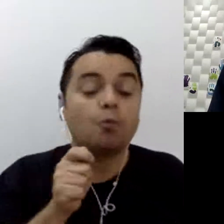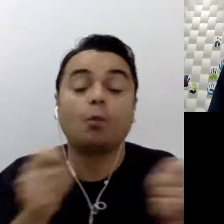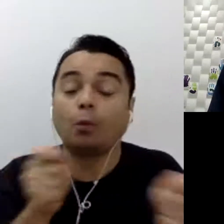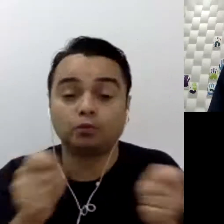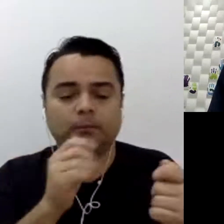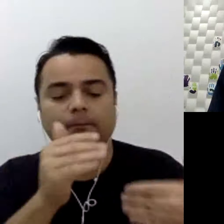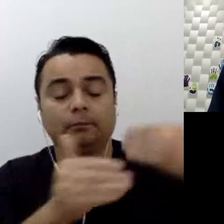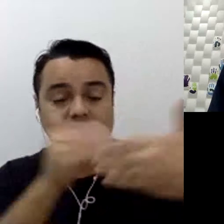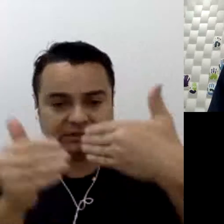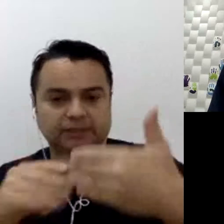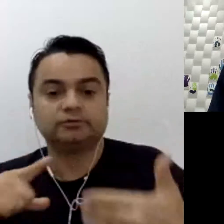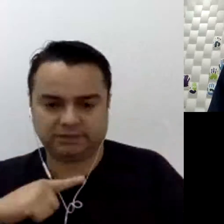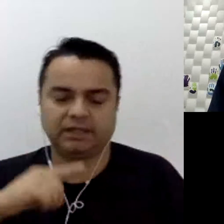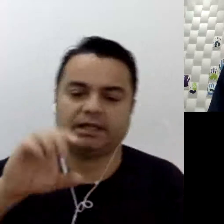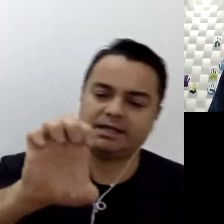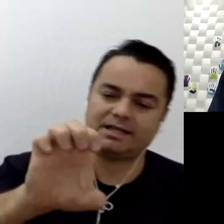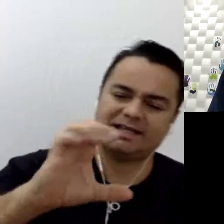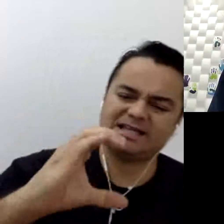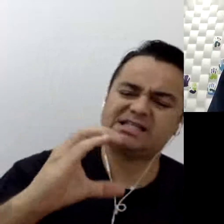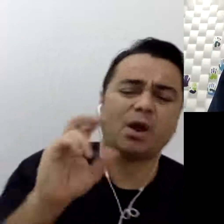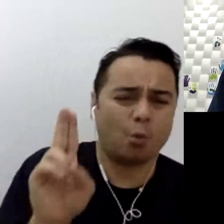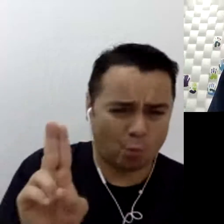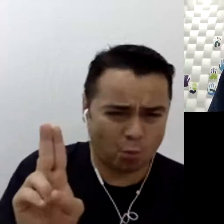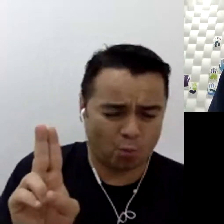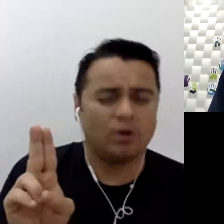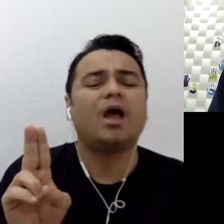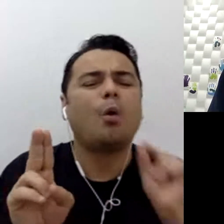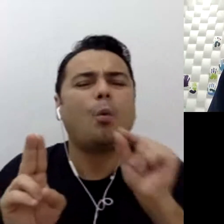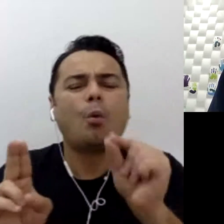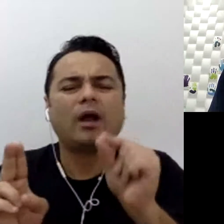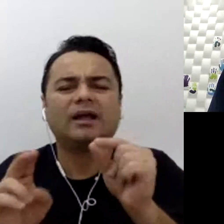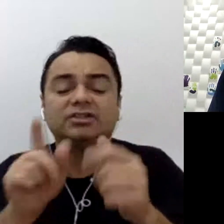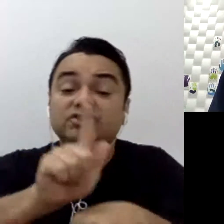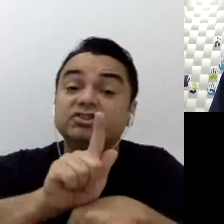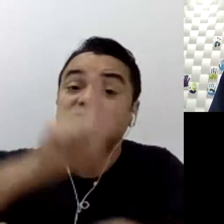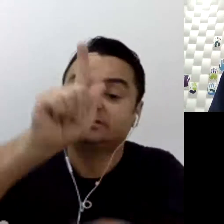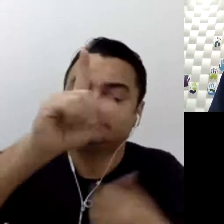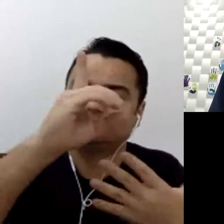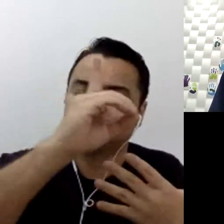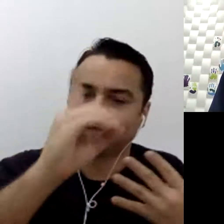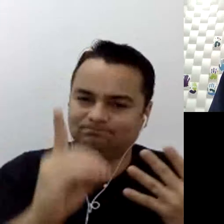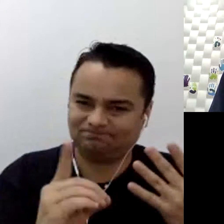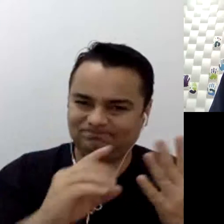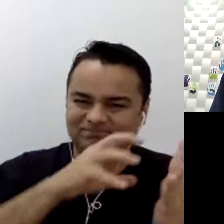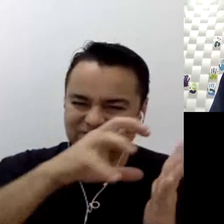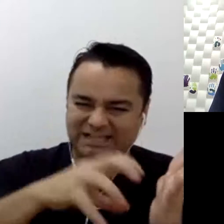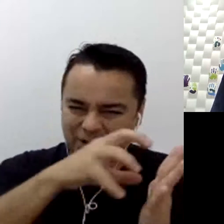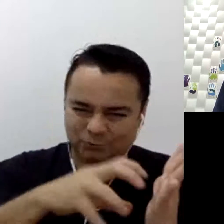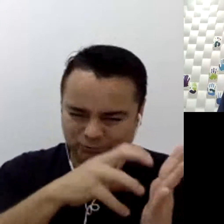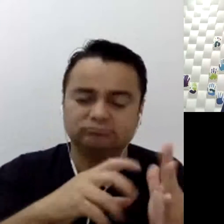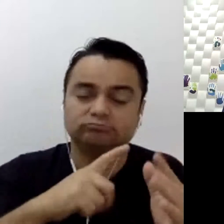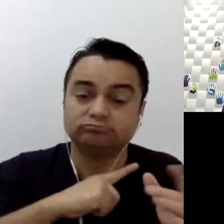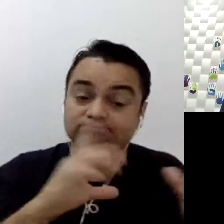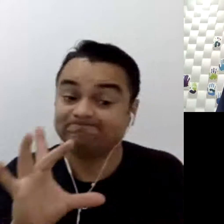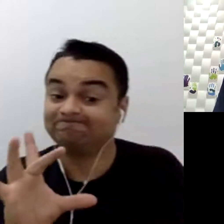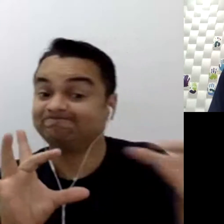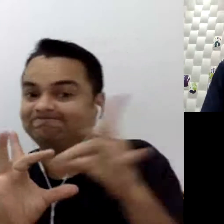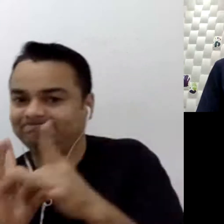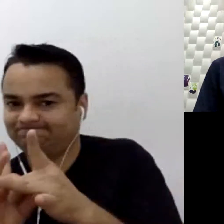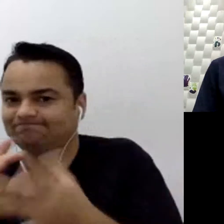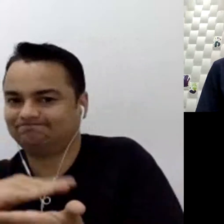Essas ECUs, ele gerencia todos esses dados. Esse gerenciamento de dados está diretamente ligado a um